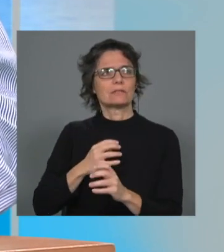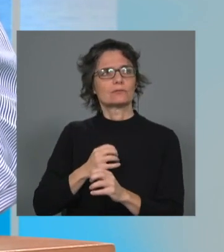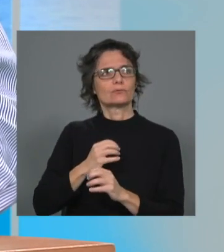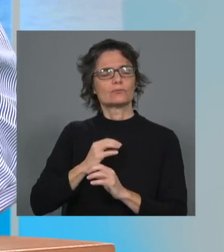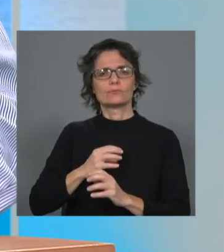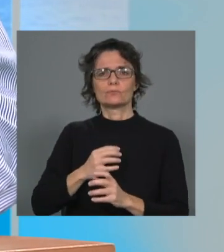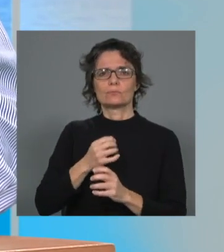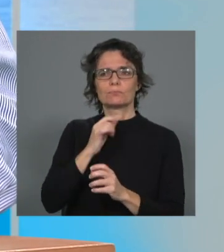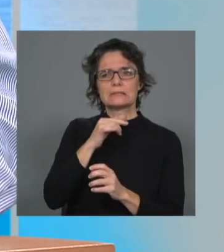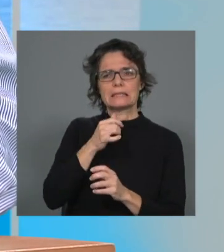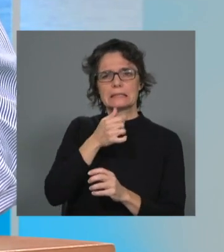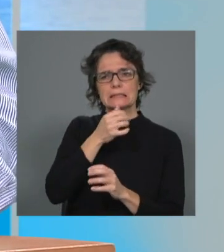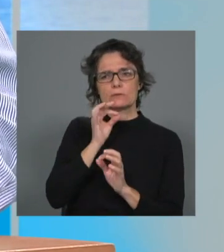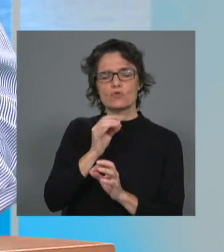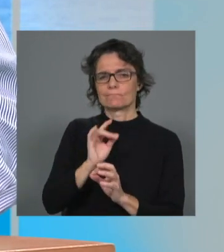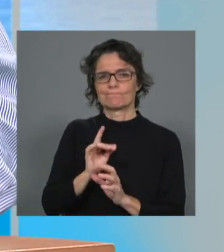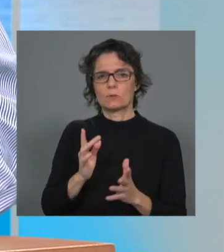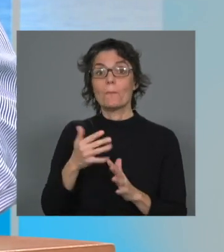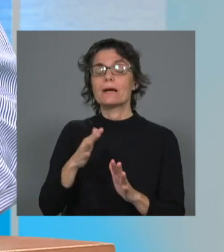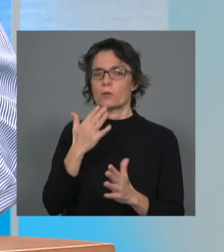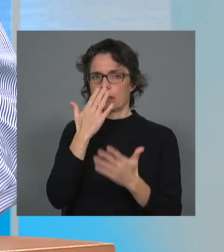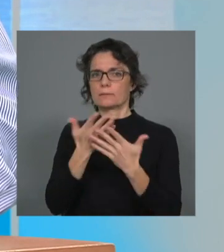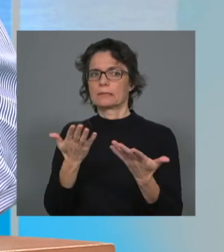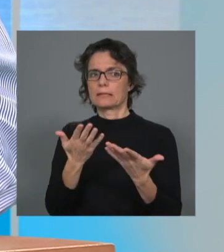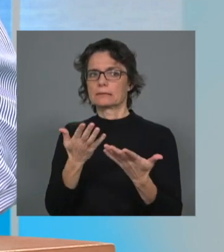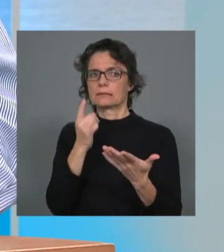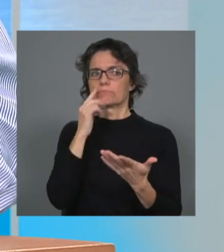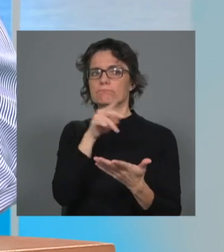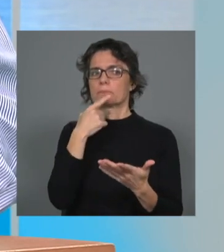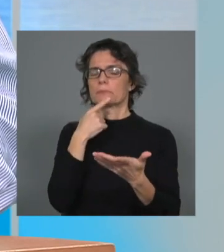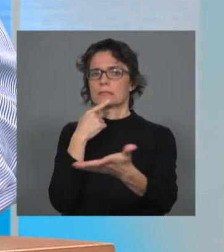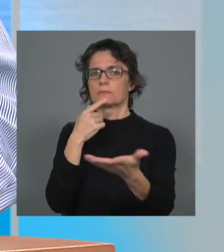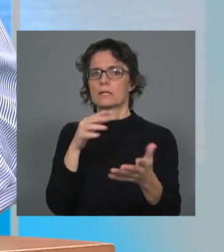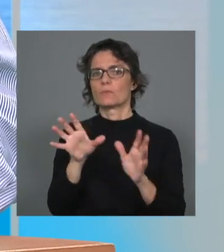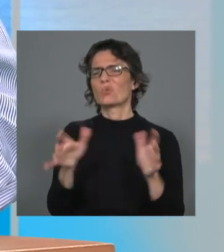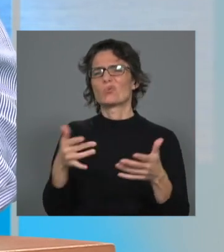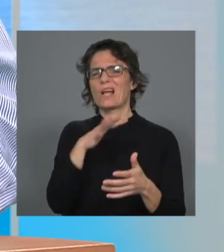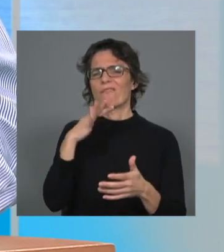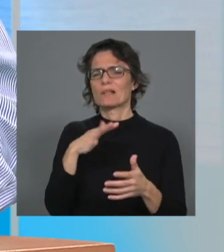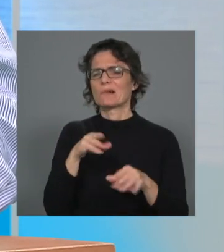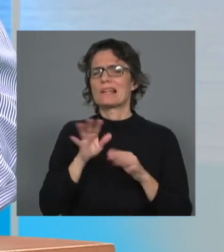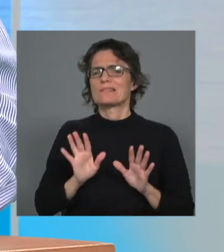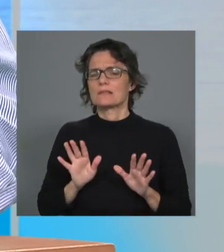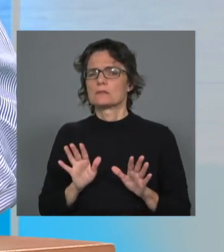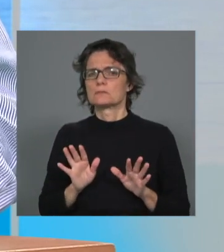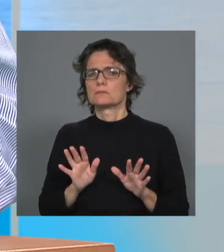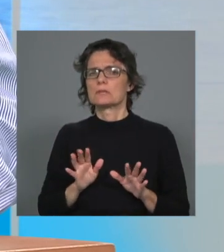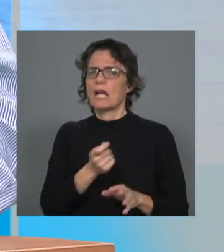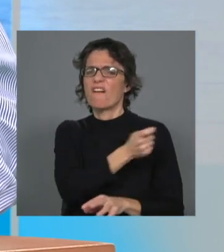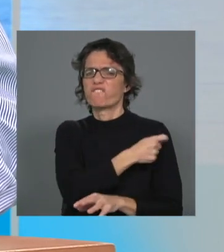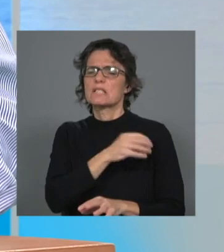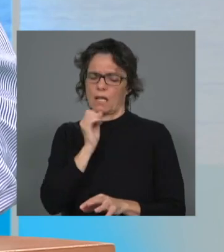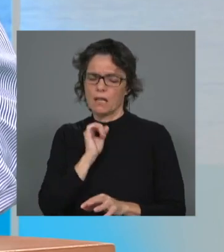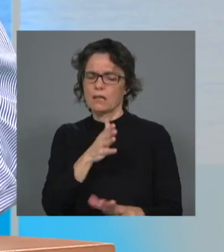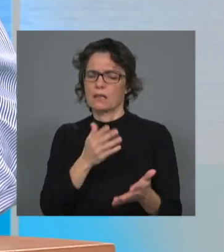parte dos pais, mas nós estamos a assistir agora claramente a uma aceitação por parte dos pais e a uma convicção de que de facto possa ser a